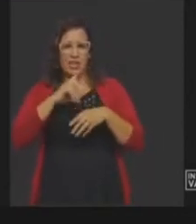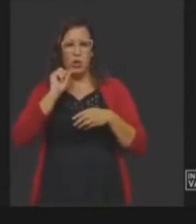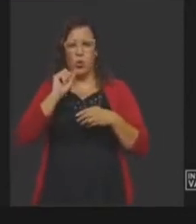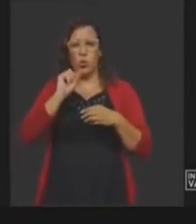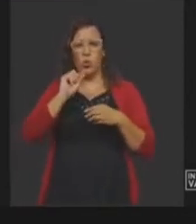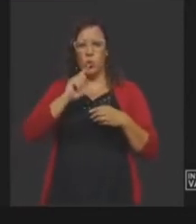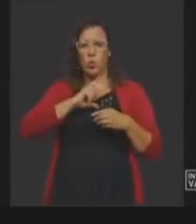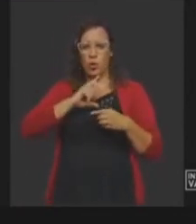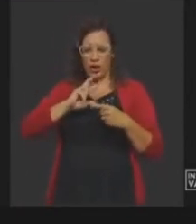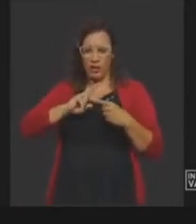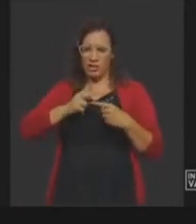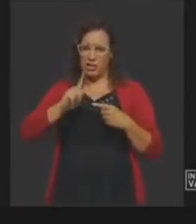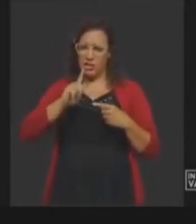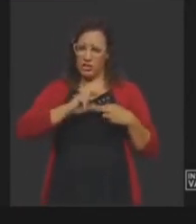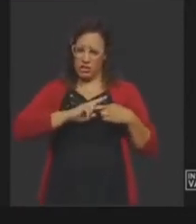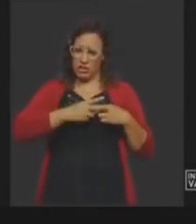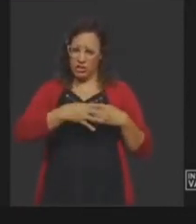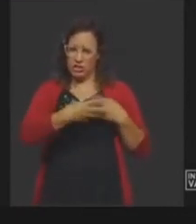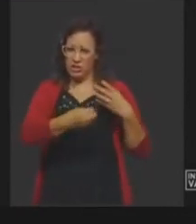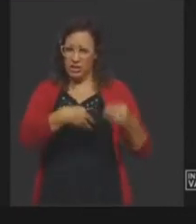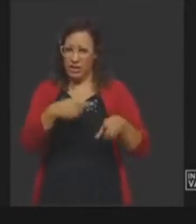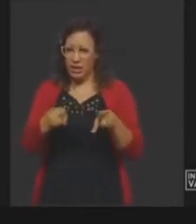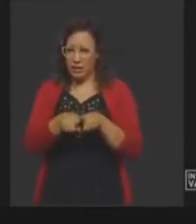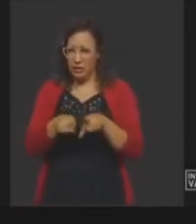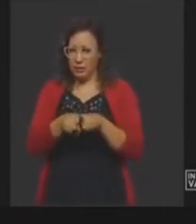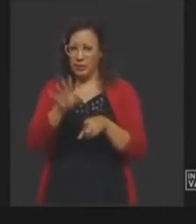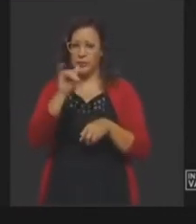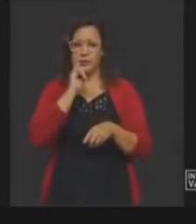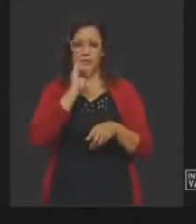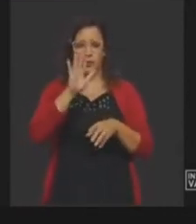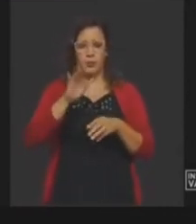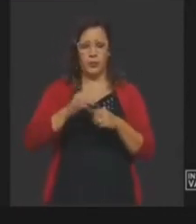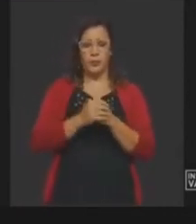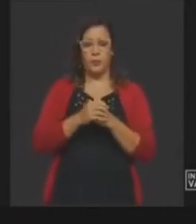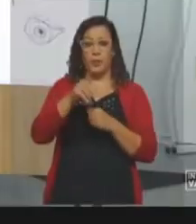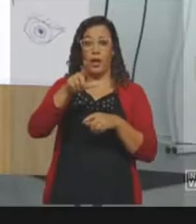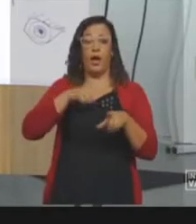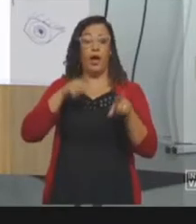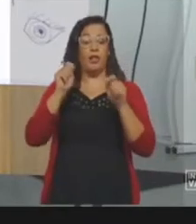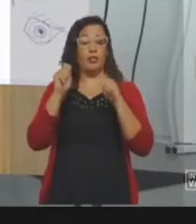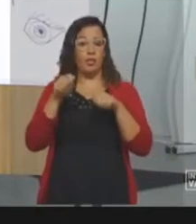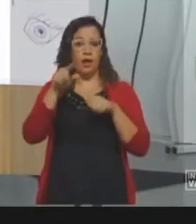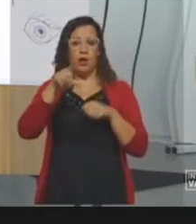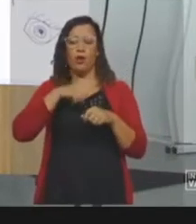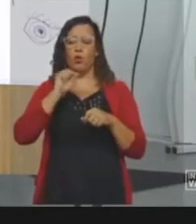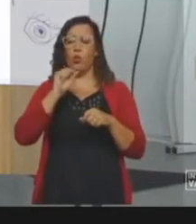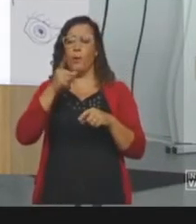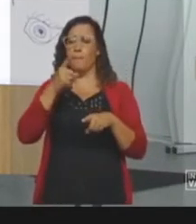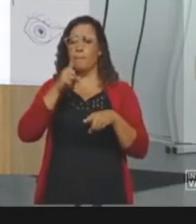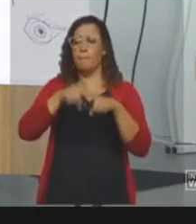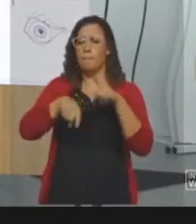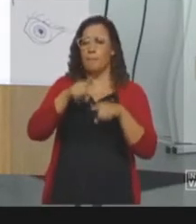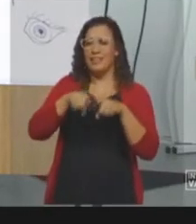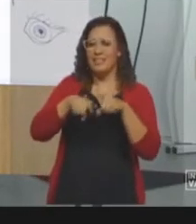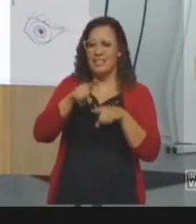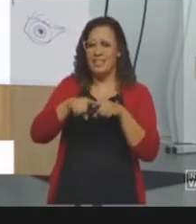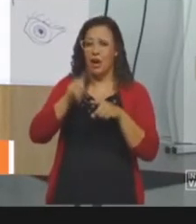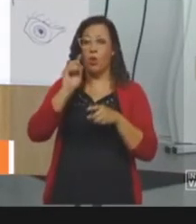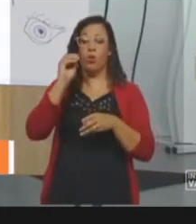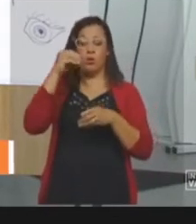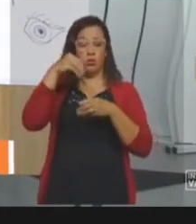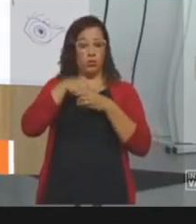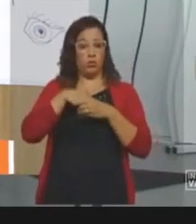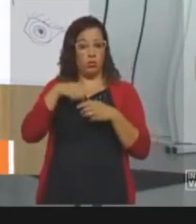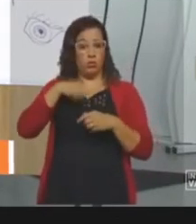quaisquer pela manipulação do material genético do paciente. Então você consegue manipular o material genético do